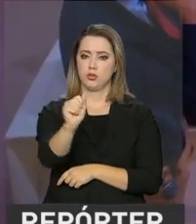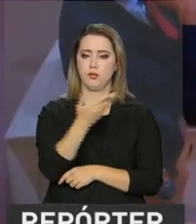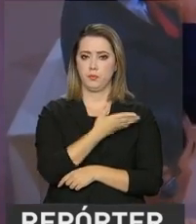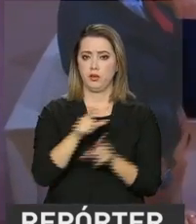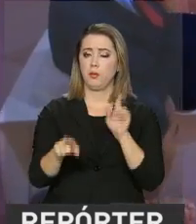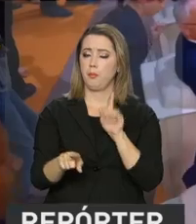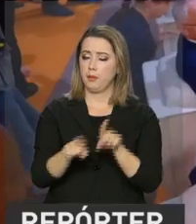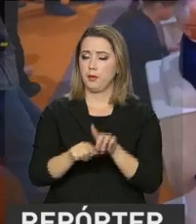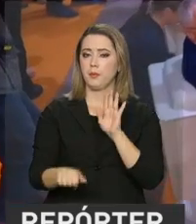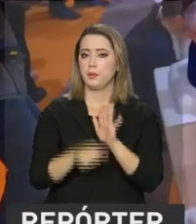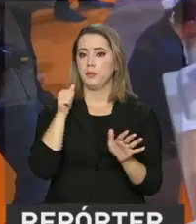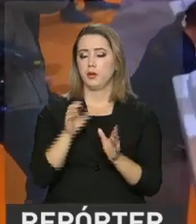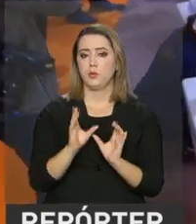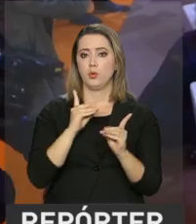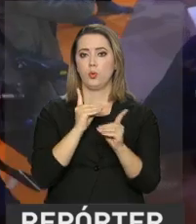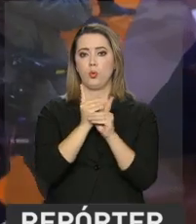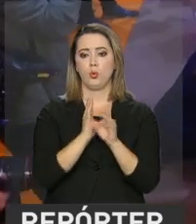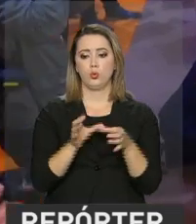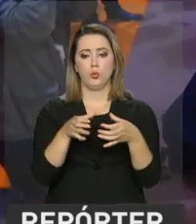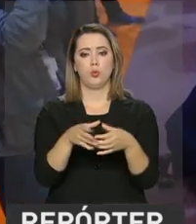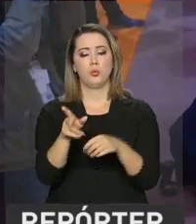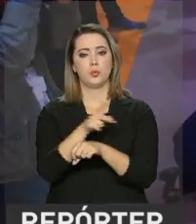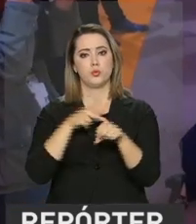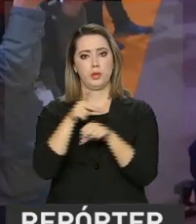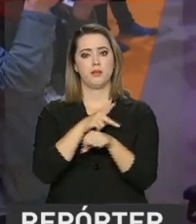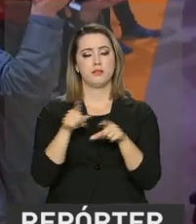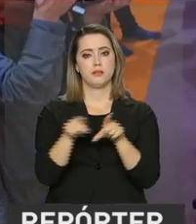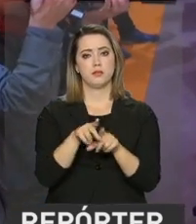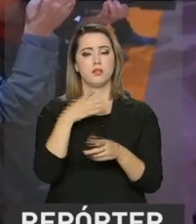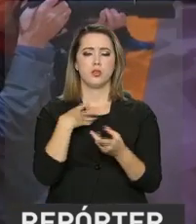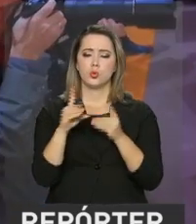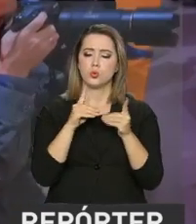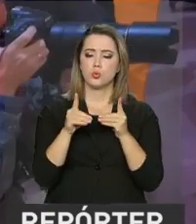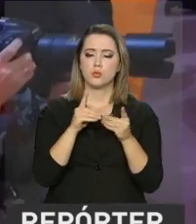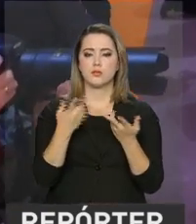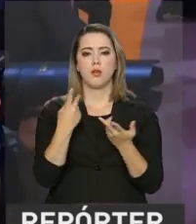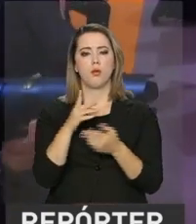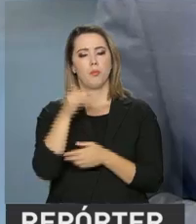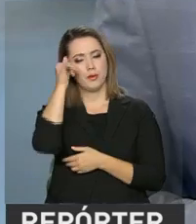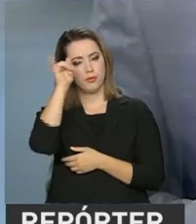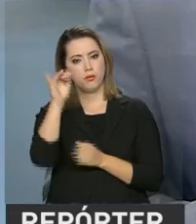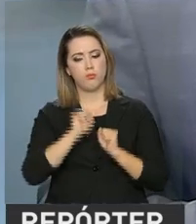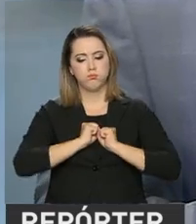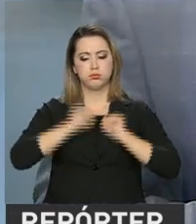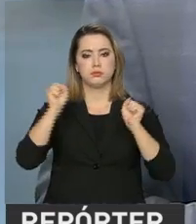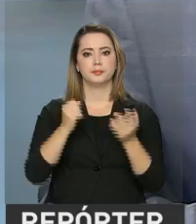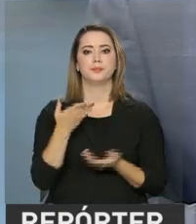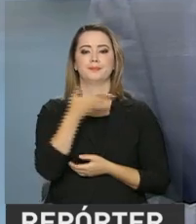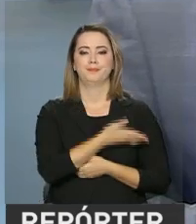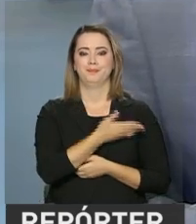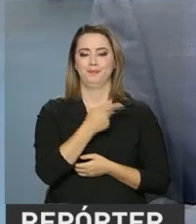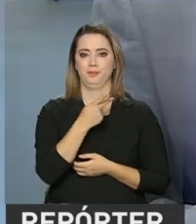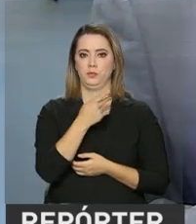dos países do grupo, uma reunião informal que teve como tema o combate ao terrorismo. De Hamburgo, na